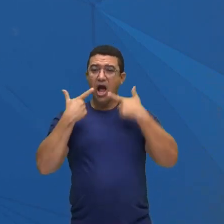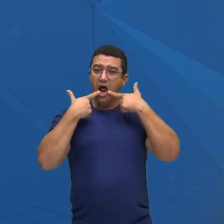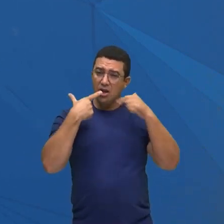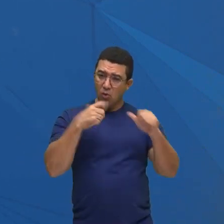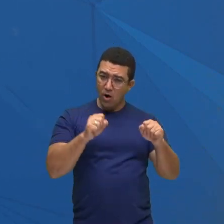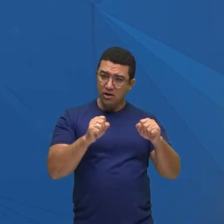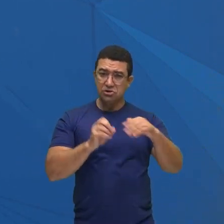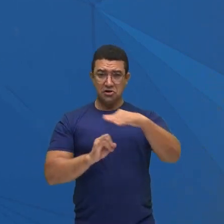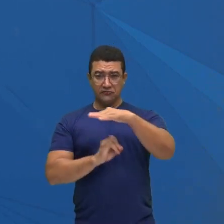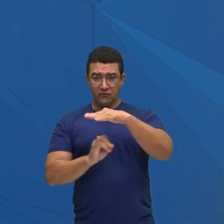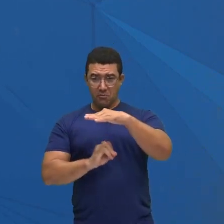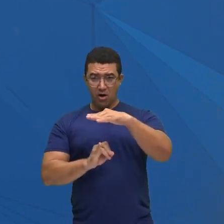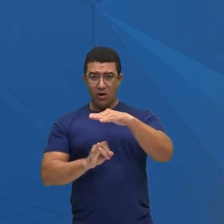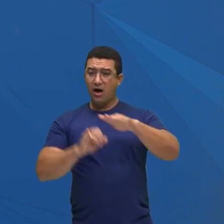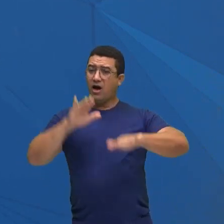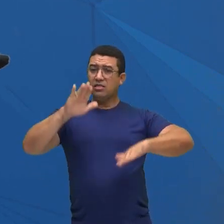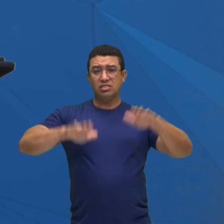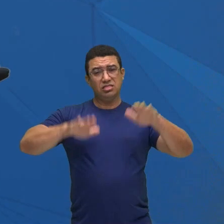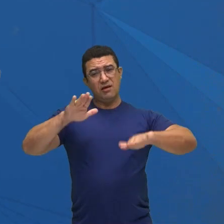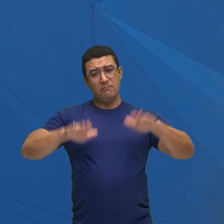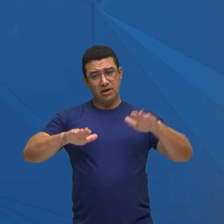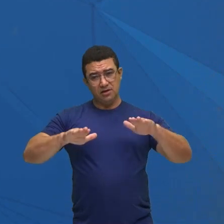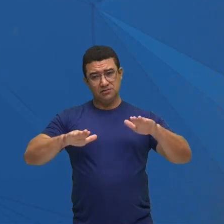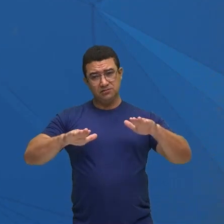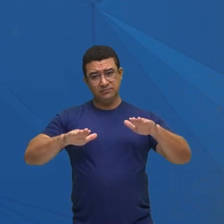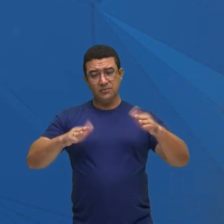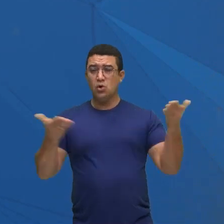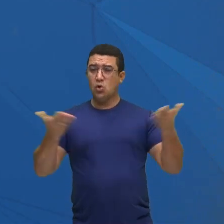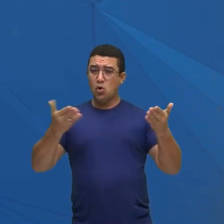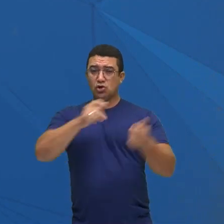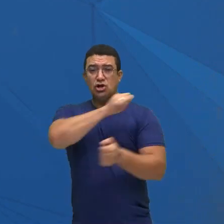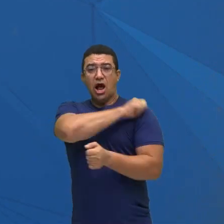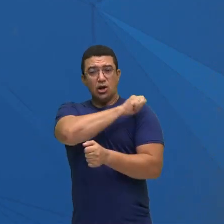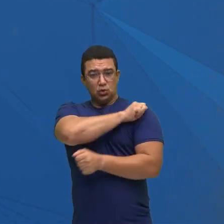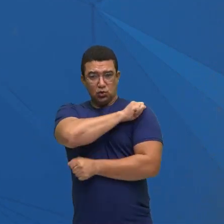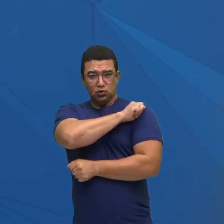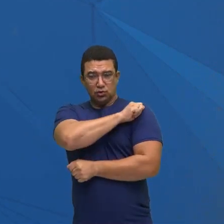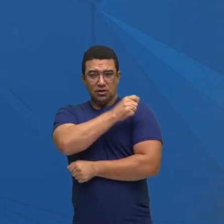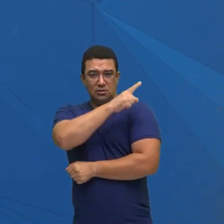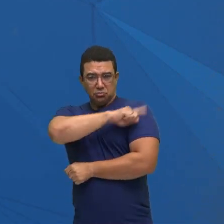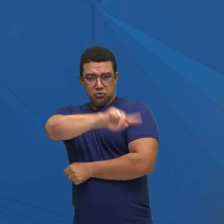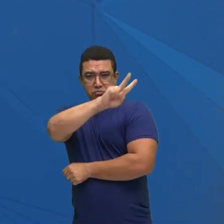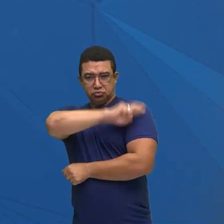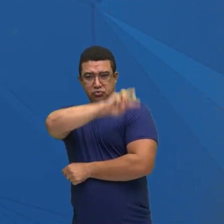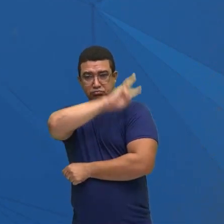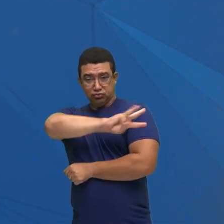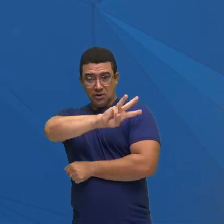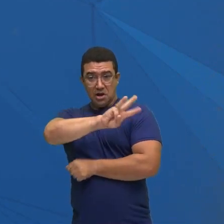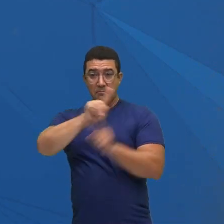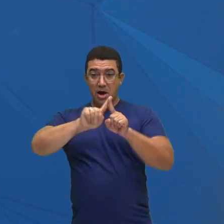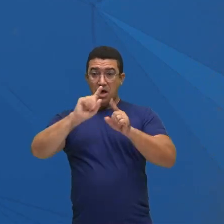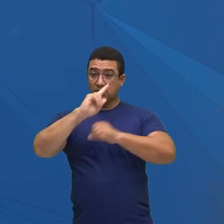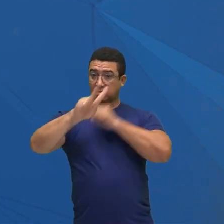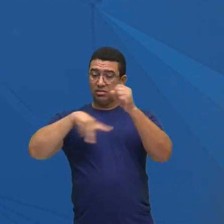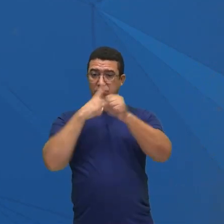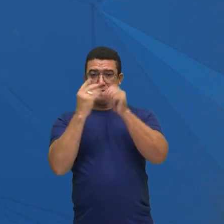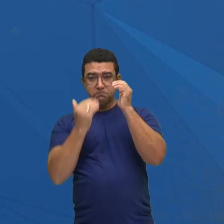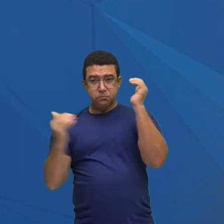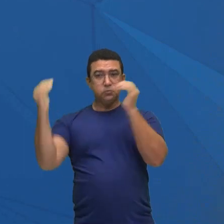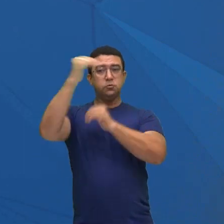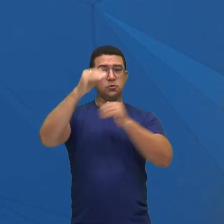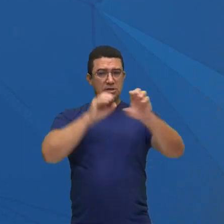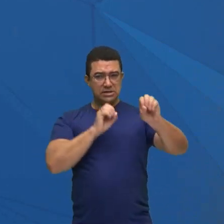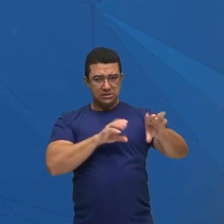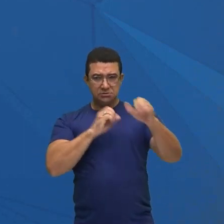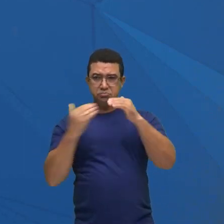está ali, hoje é aluno do ensino médio, mas depois você vai passar para o ensino superior, você vai defender a sua monografia,